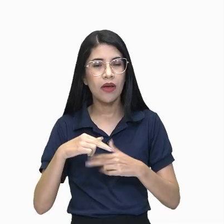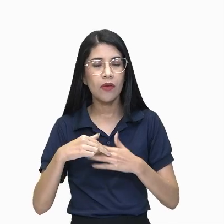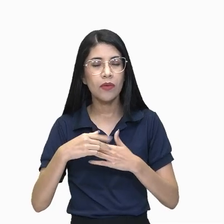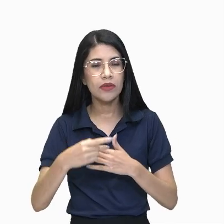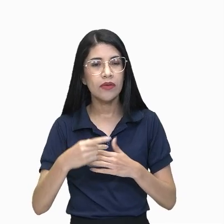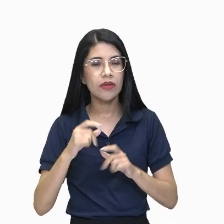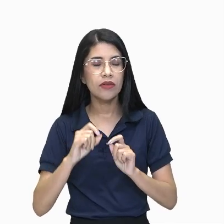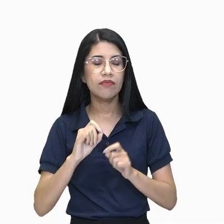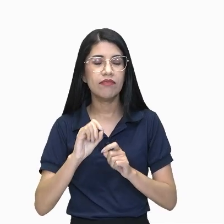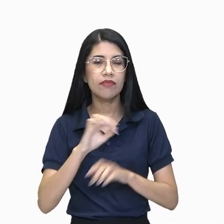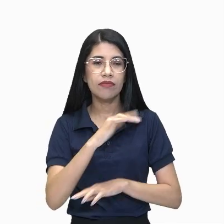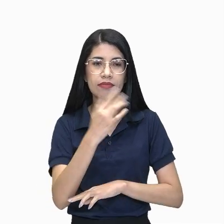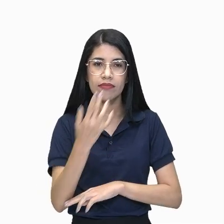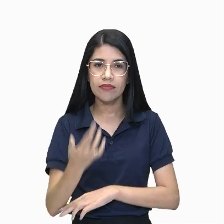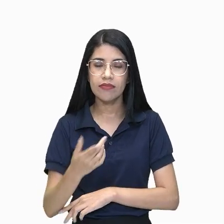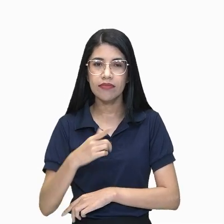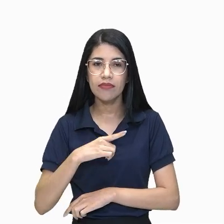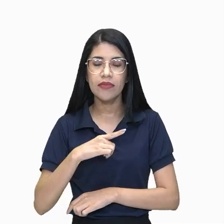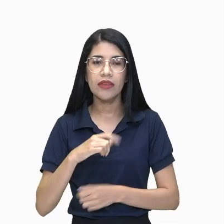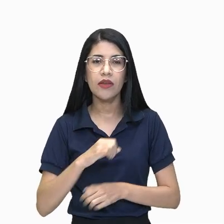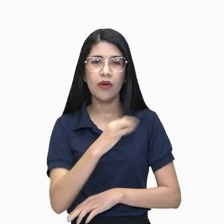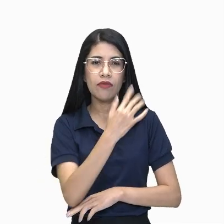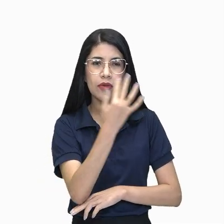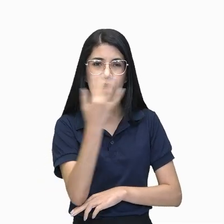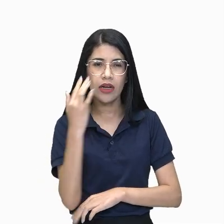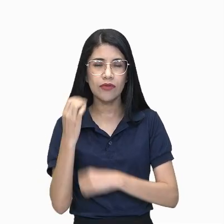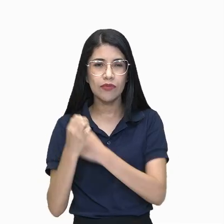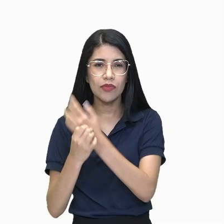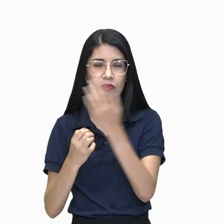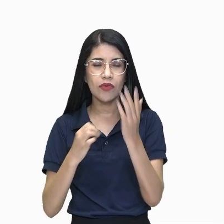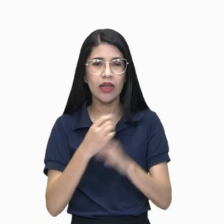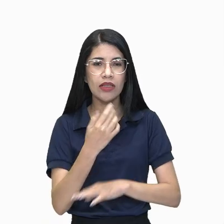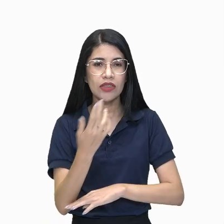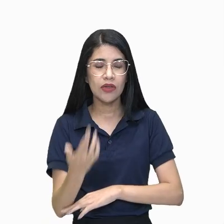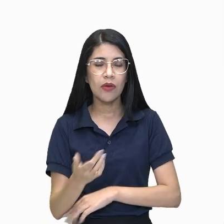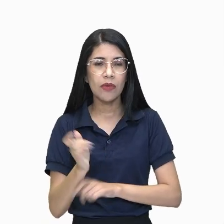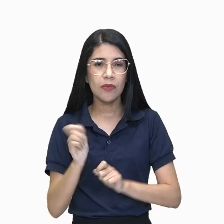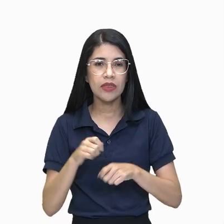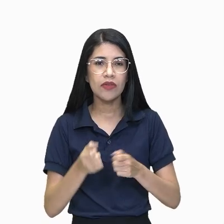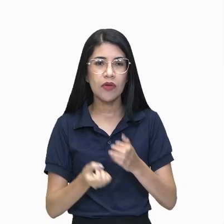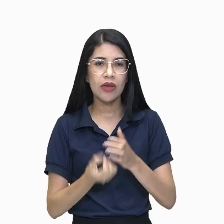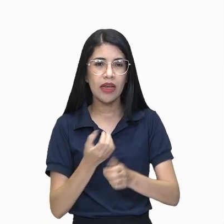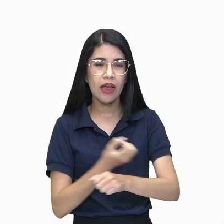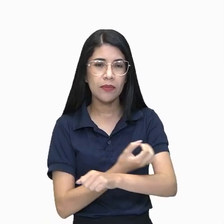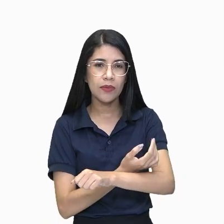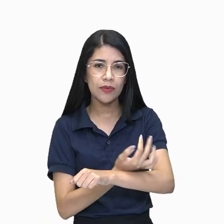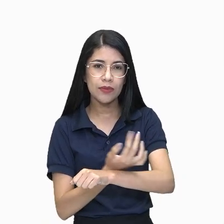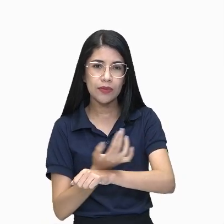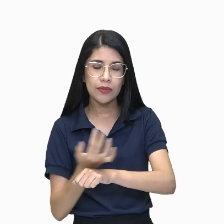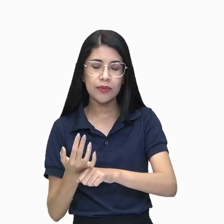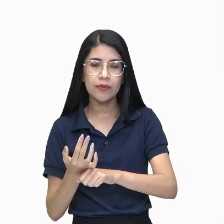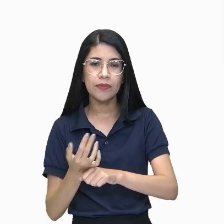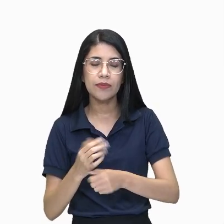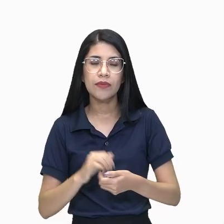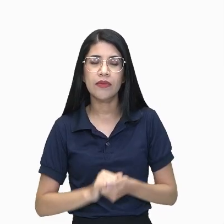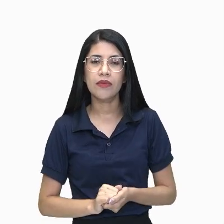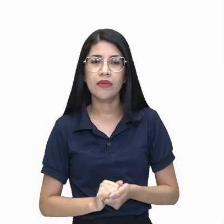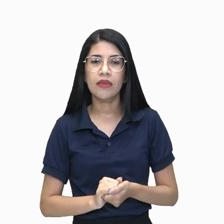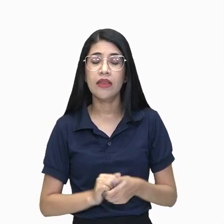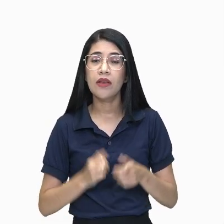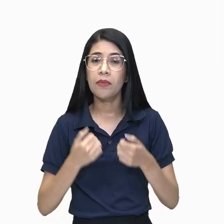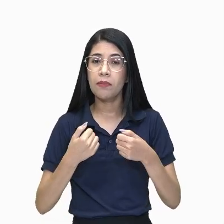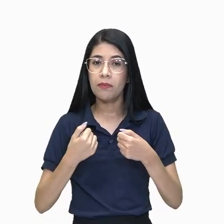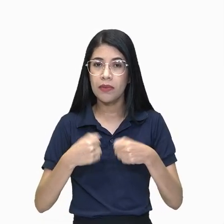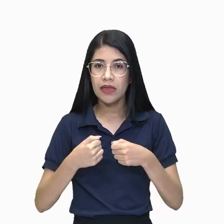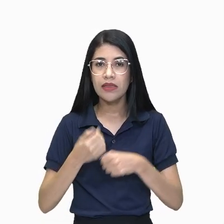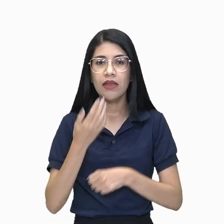grandes áreas de floresta são derrubadas para dar lugar a pastagens. Isso é algo ruim, sim. A gente precisa de alimento